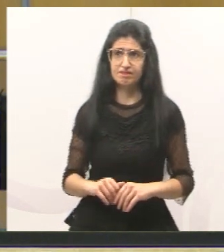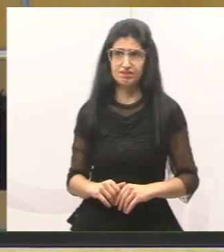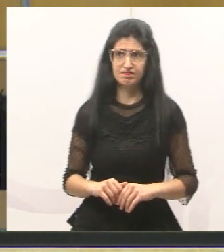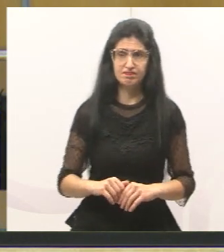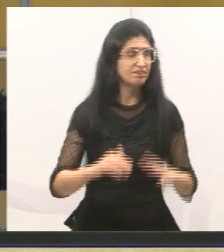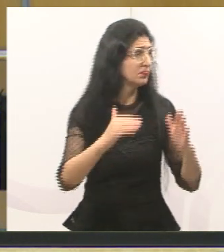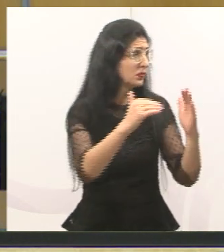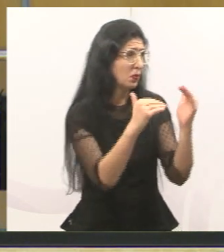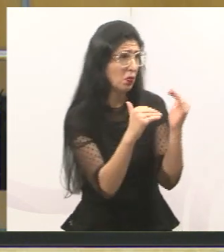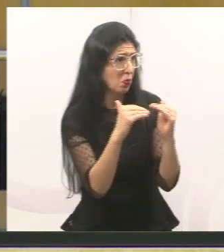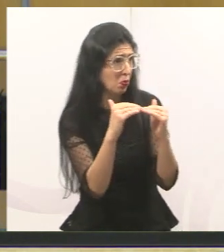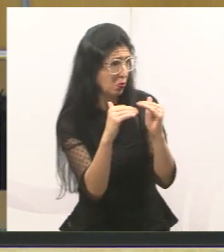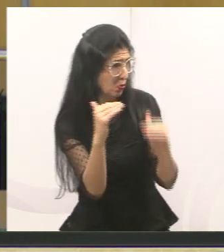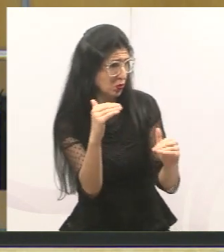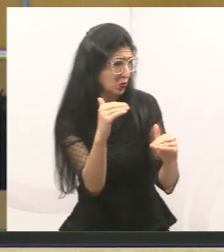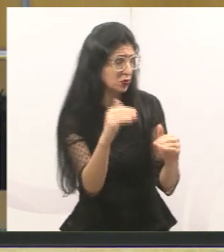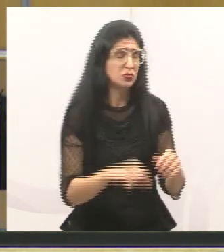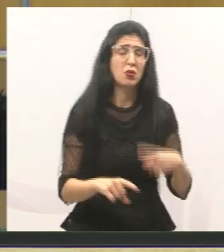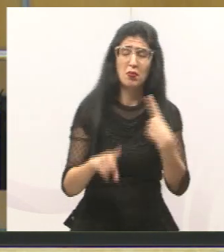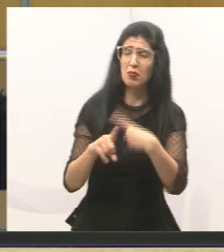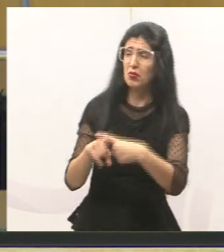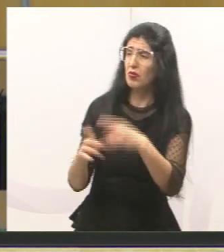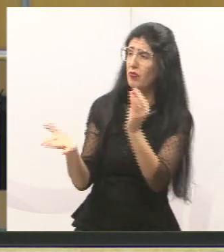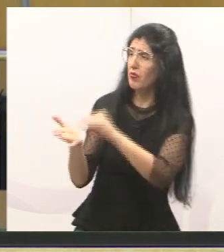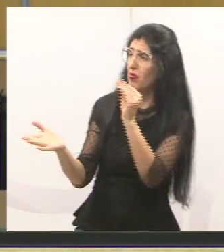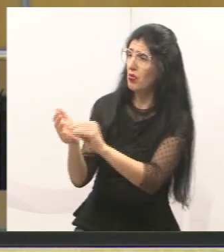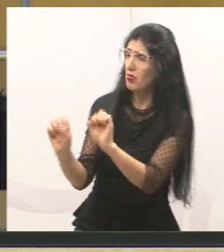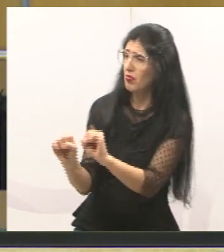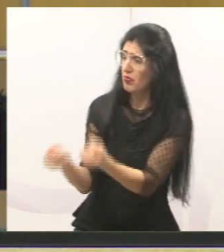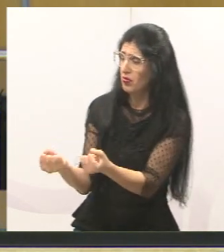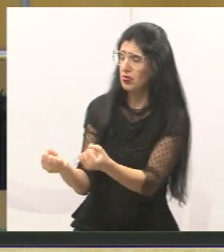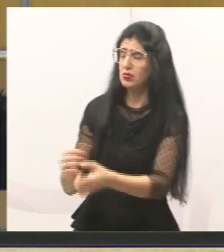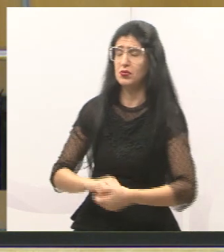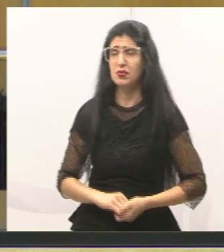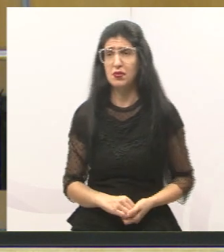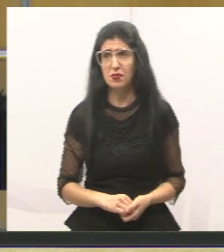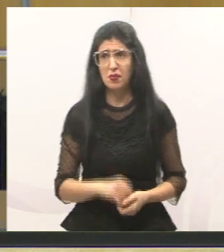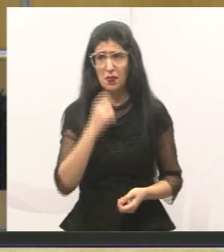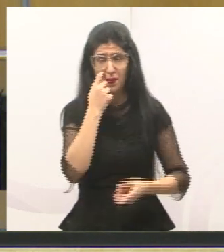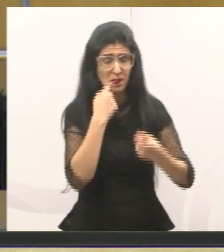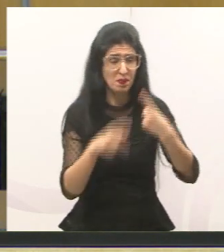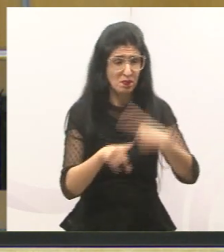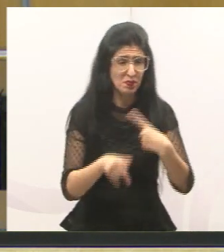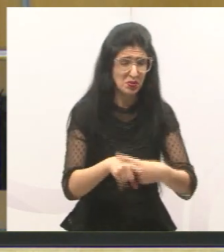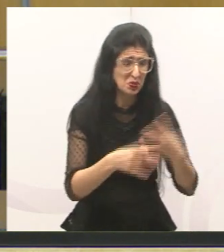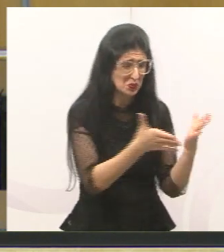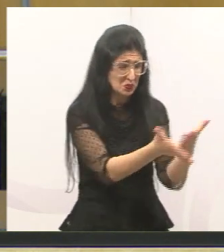de defesa por ocasião do julgado. Considerou-se que o julgamento das contas do